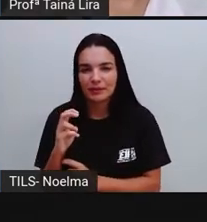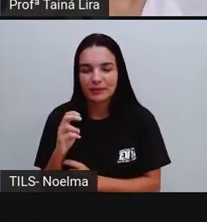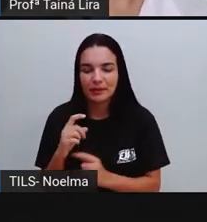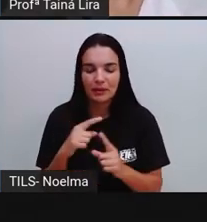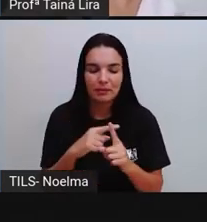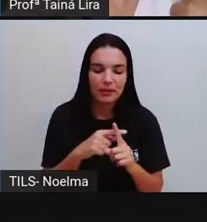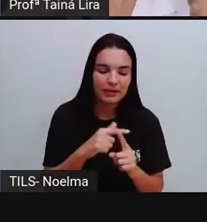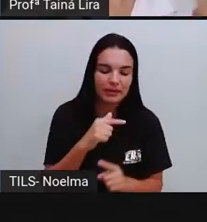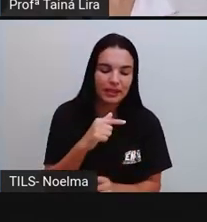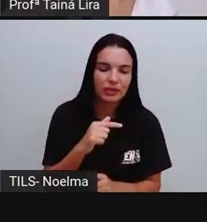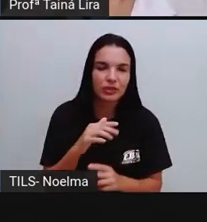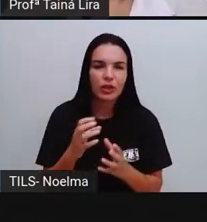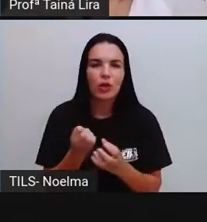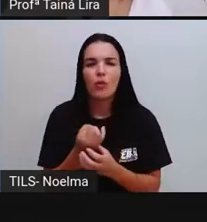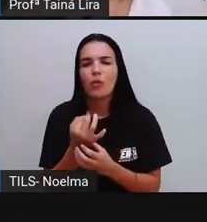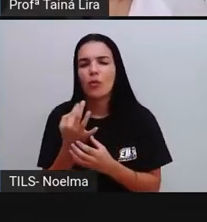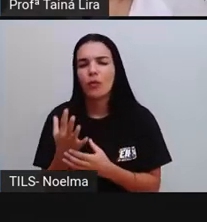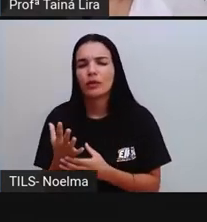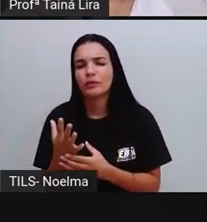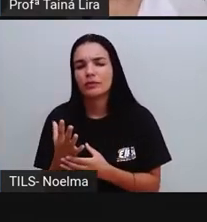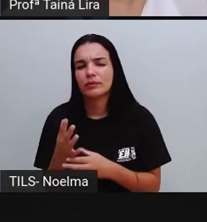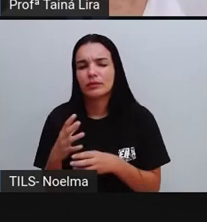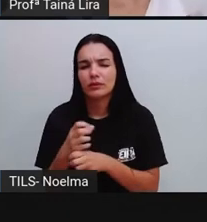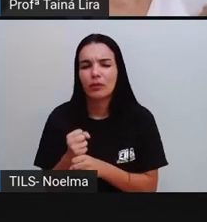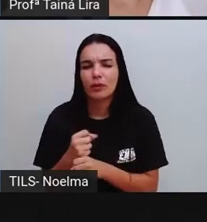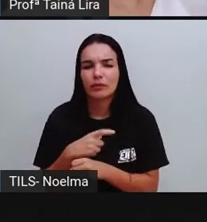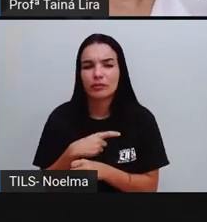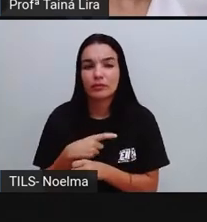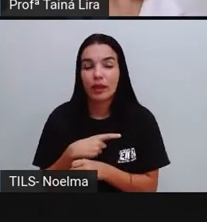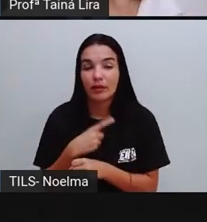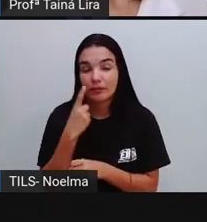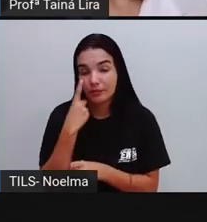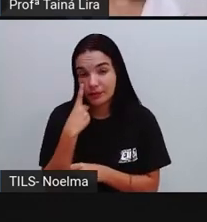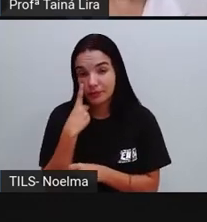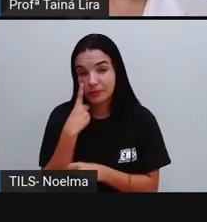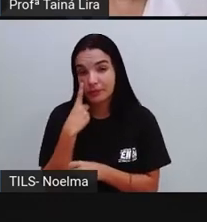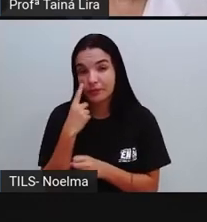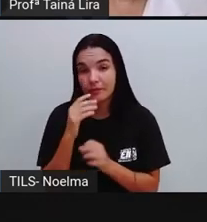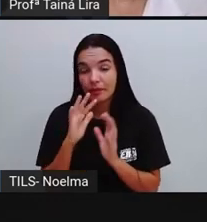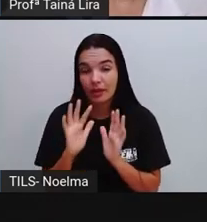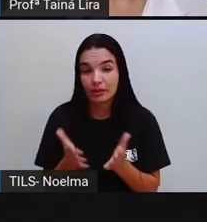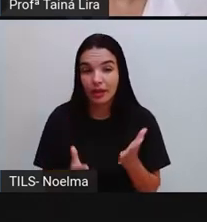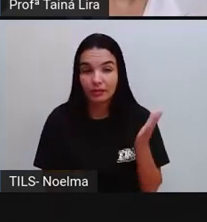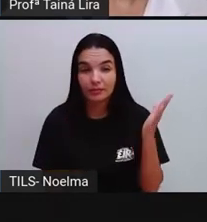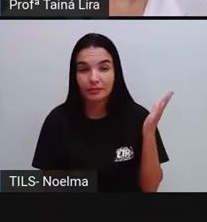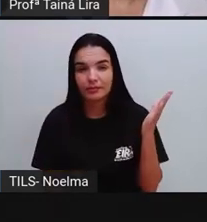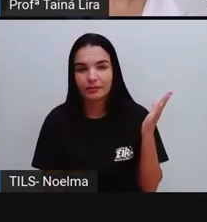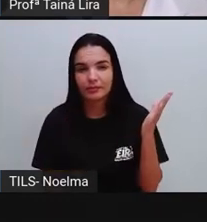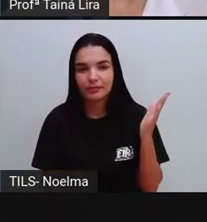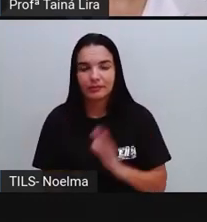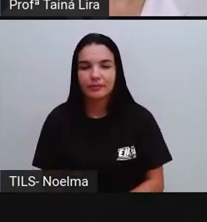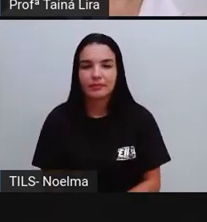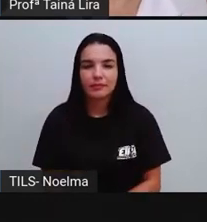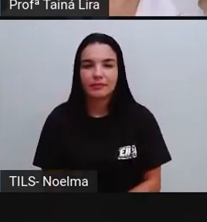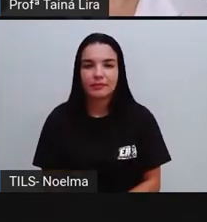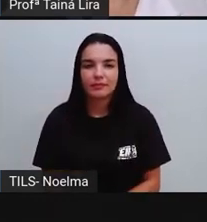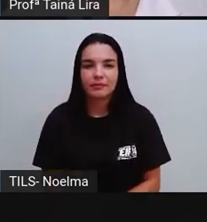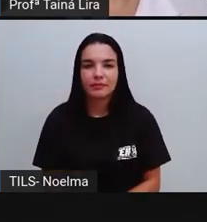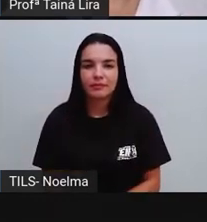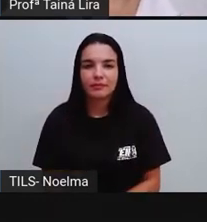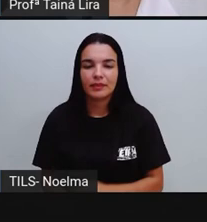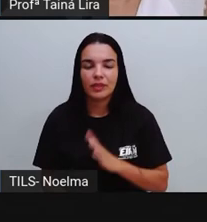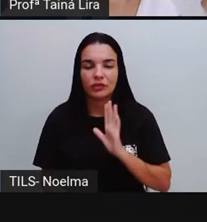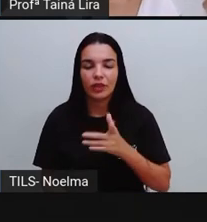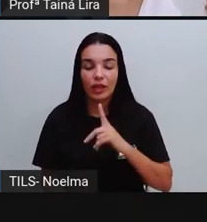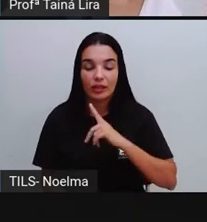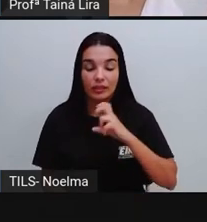convidados, quantos alunos participarão da batalha? Então, olha lá, segundo ano. Eu já tinha 5